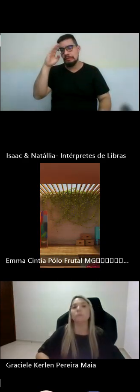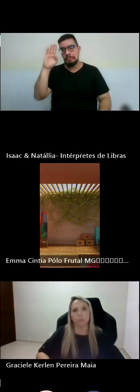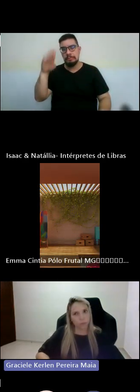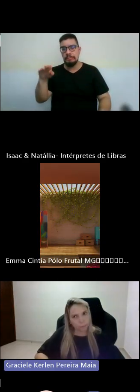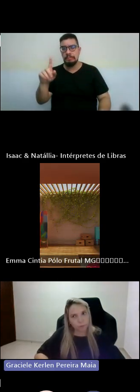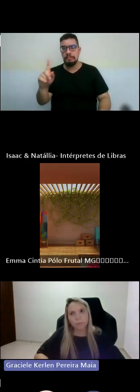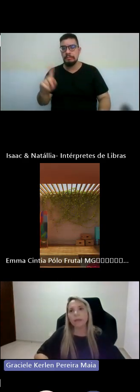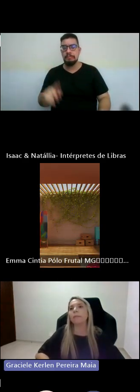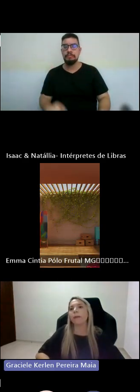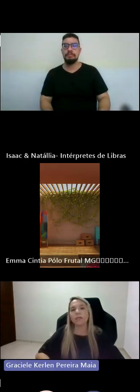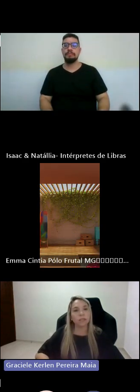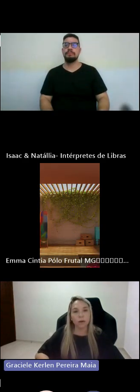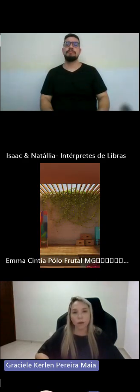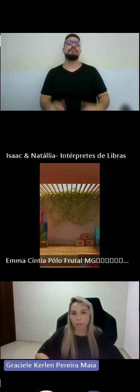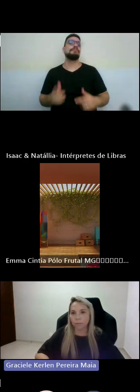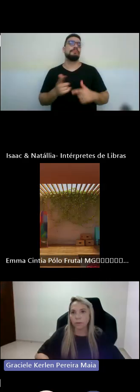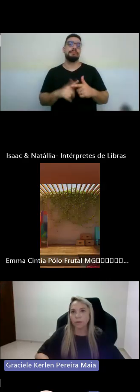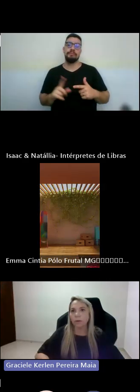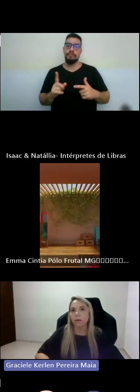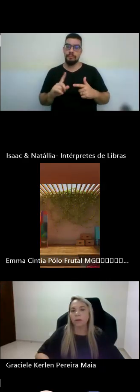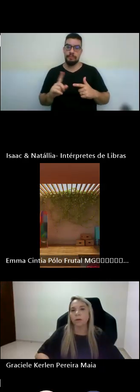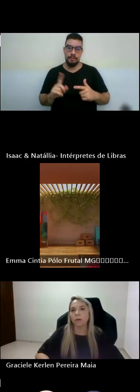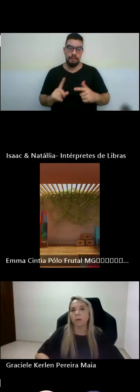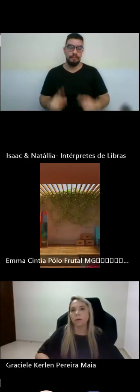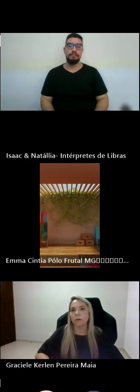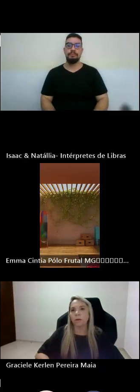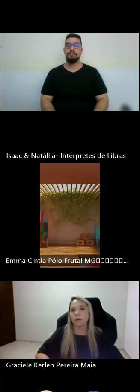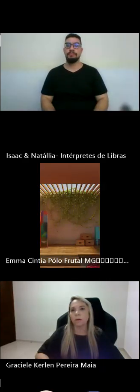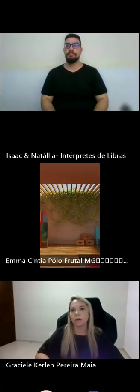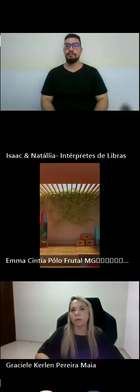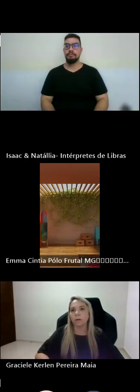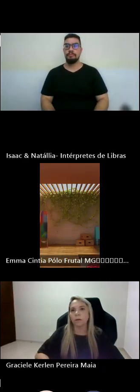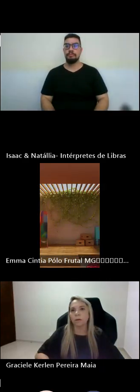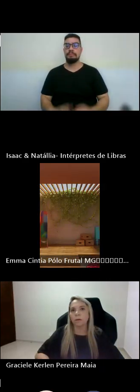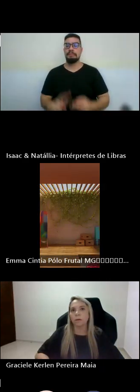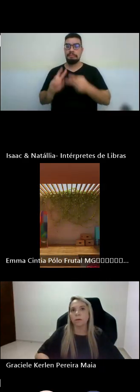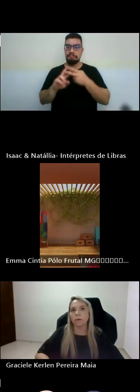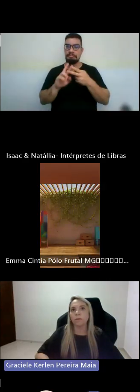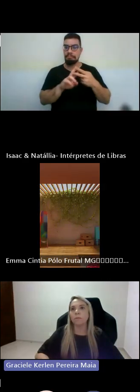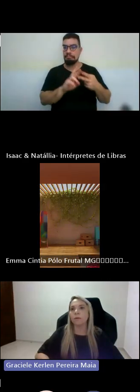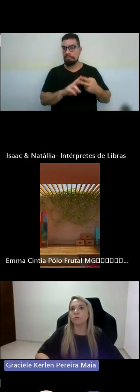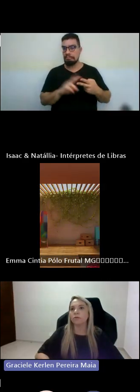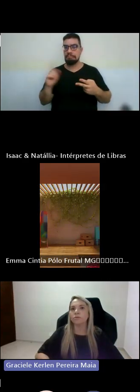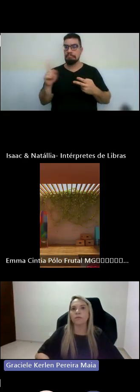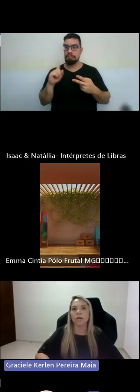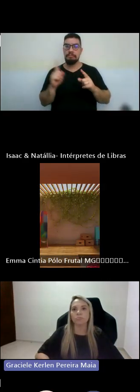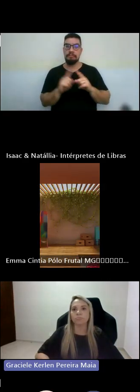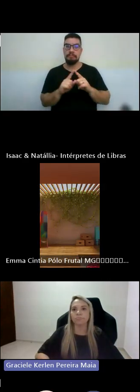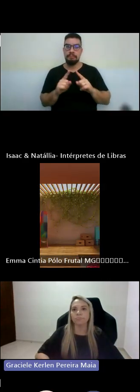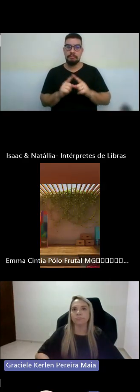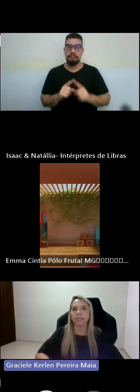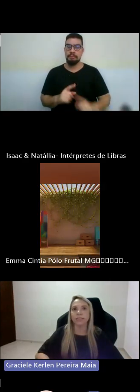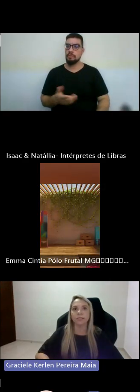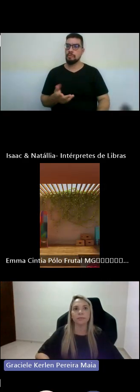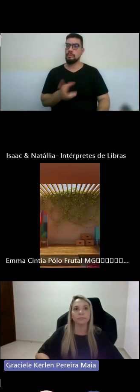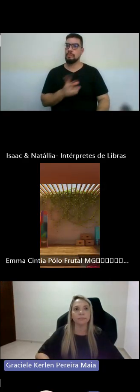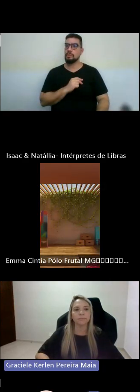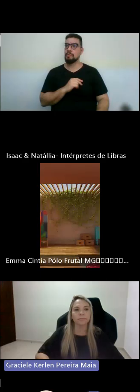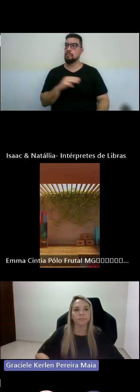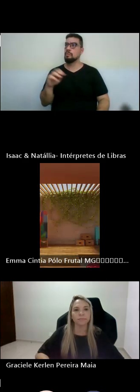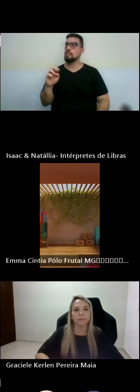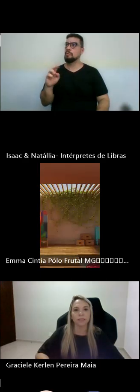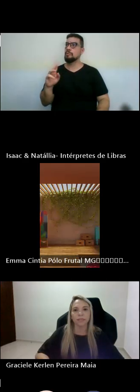direito. Sem problema, Paty. E está travando para mais gente também. Oh, meu Deus do céu.